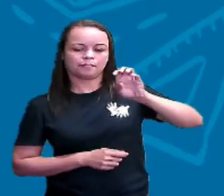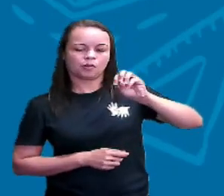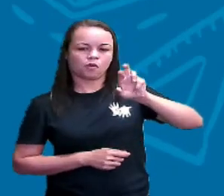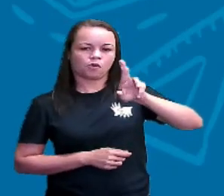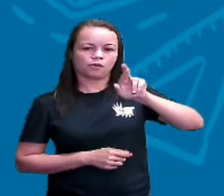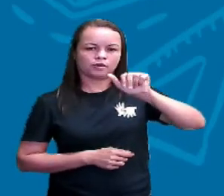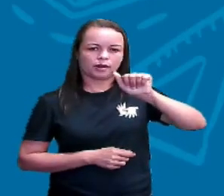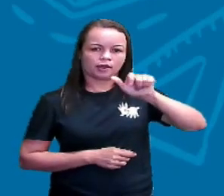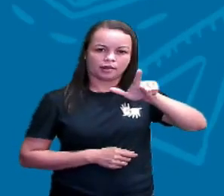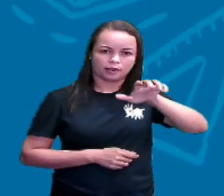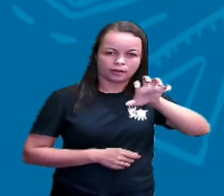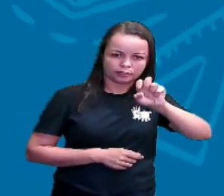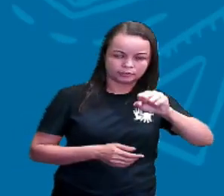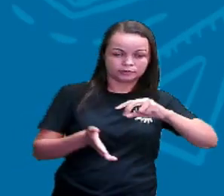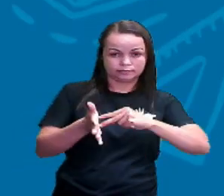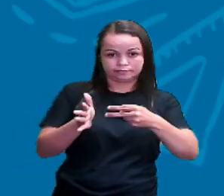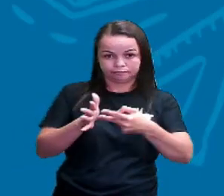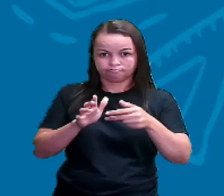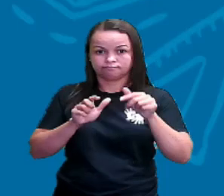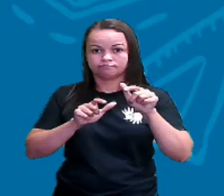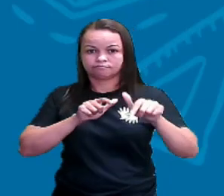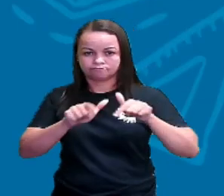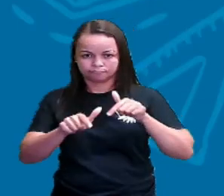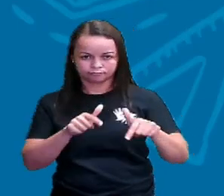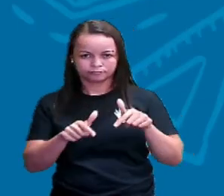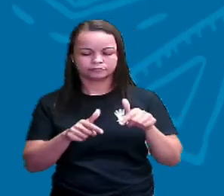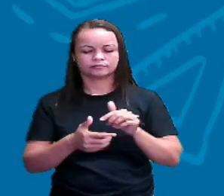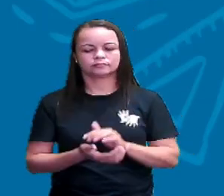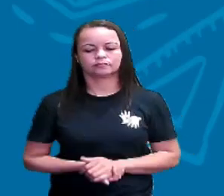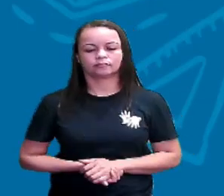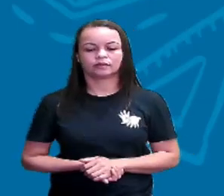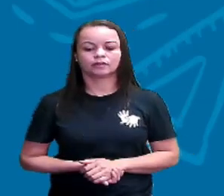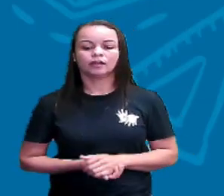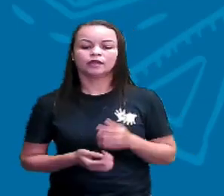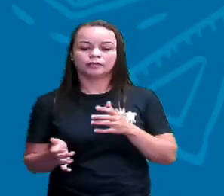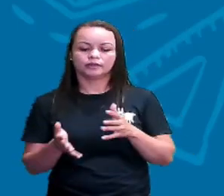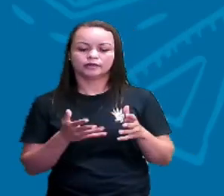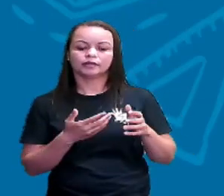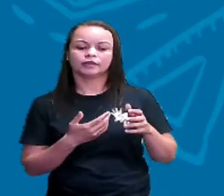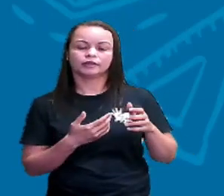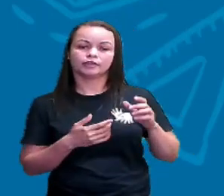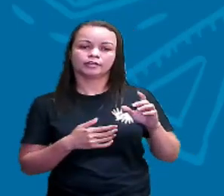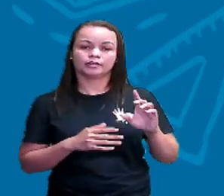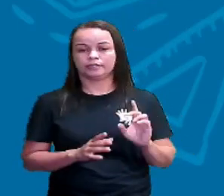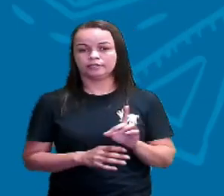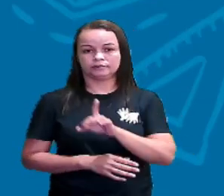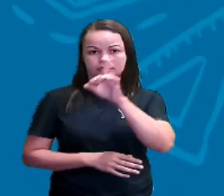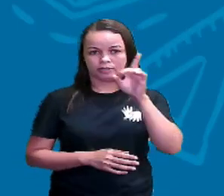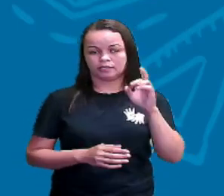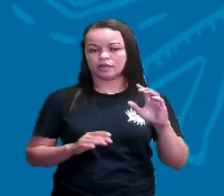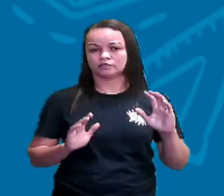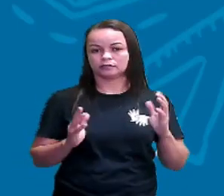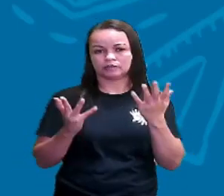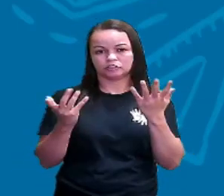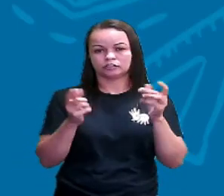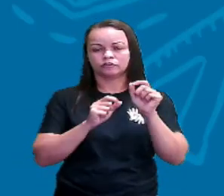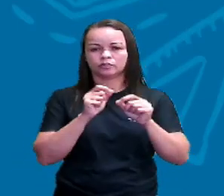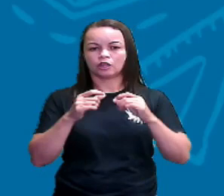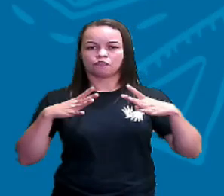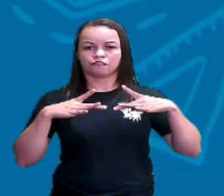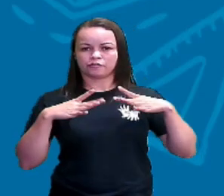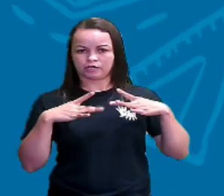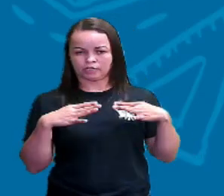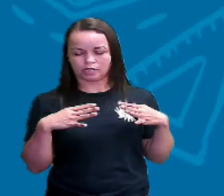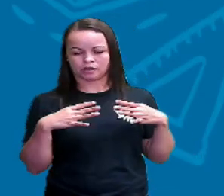significa trabalho, tá bom? E dias festivos, que são os nossos feriados. Em espanhol, a gente não